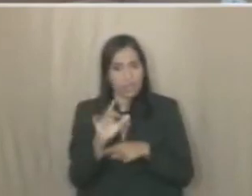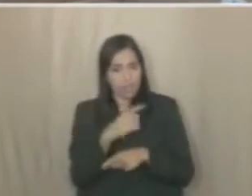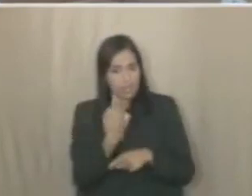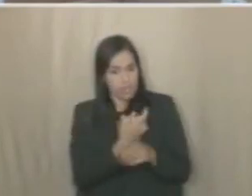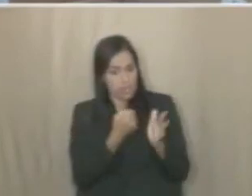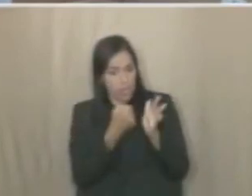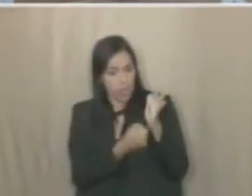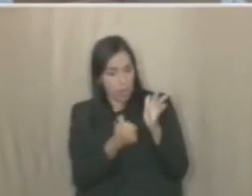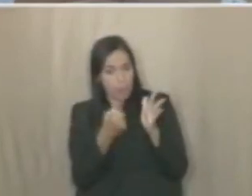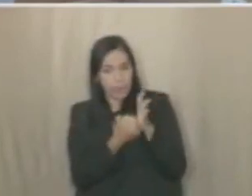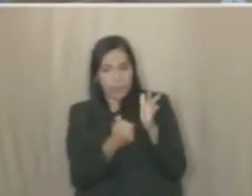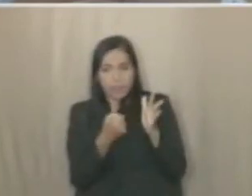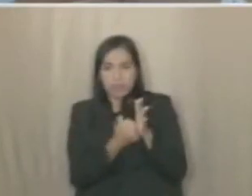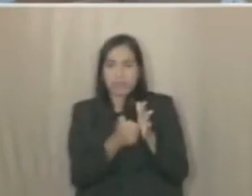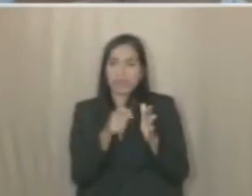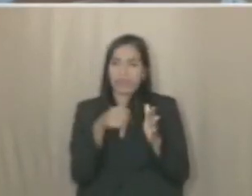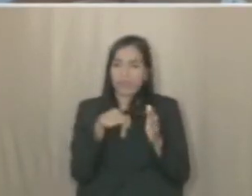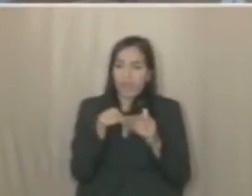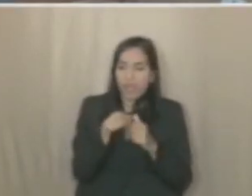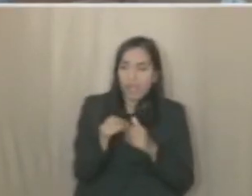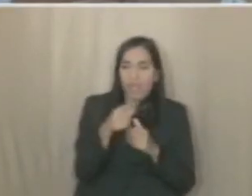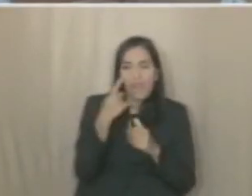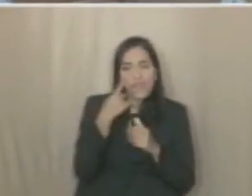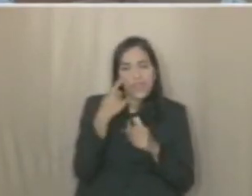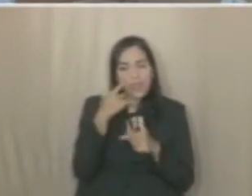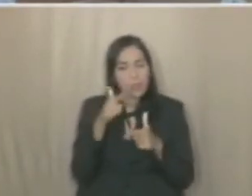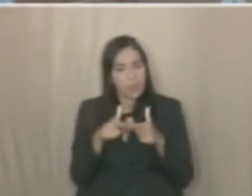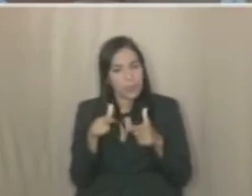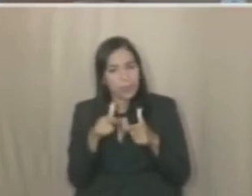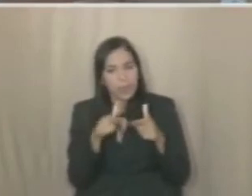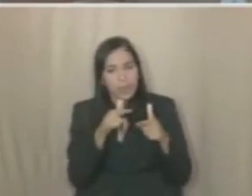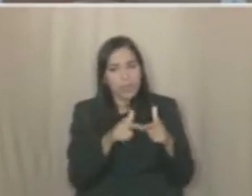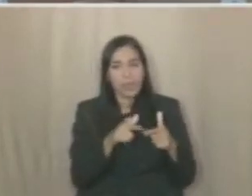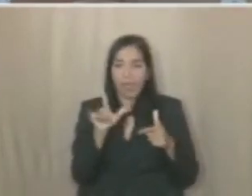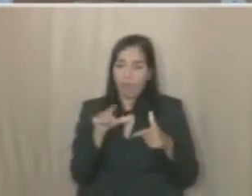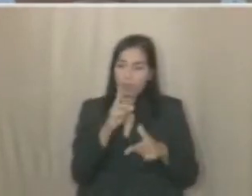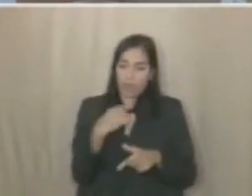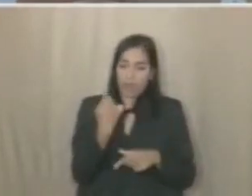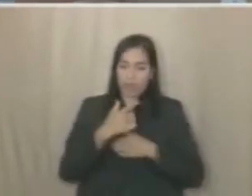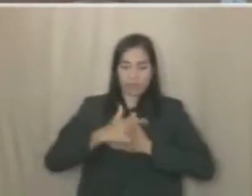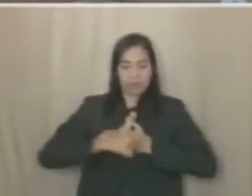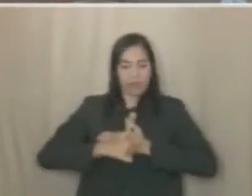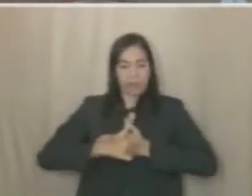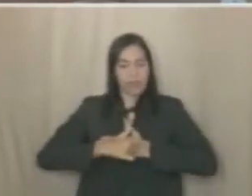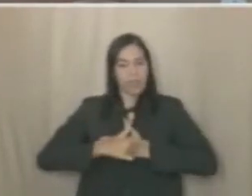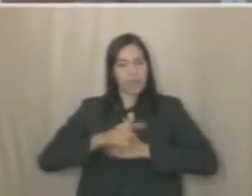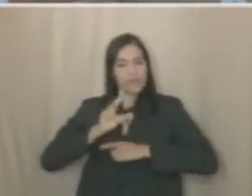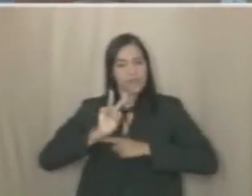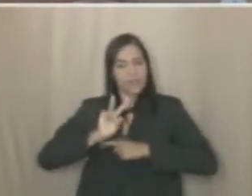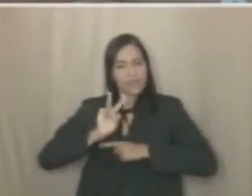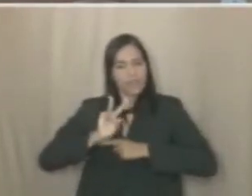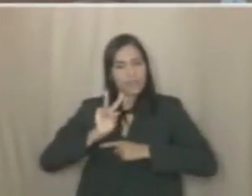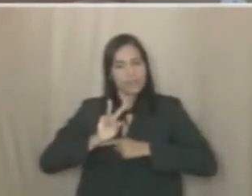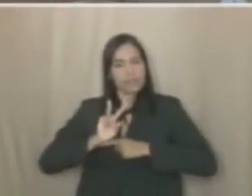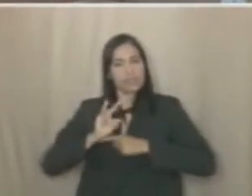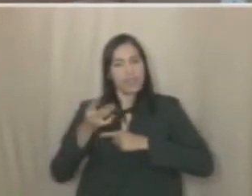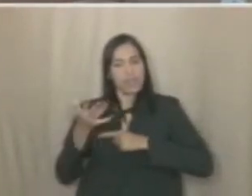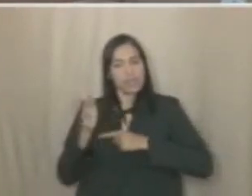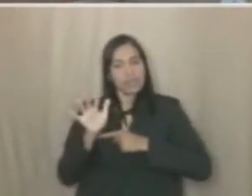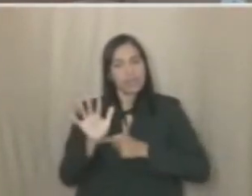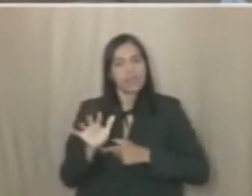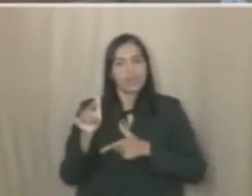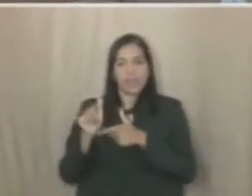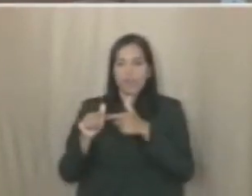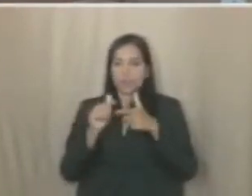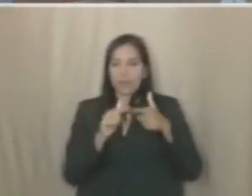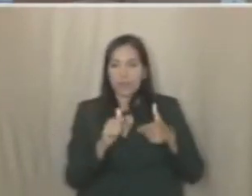cobrança a Inlub foi lá, viu o problema, porque esse é o nosso papel, é fiscalizar, é apontar os problemas,